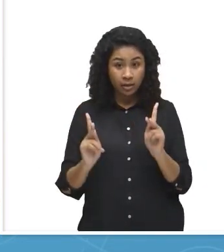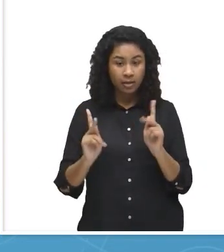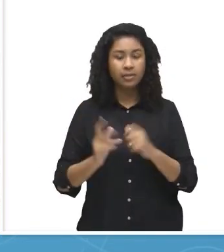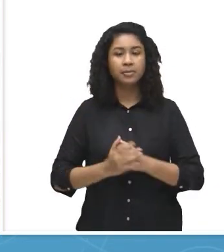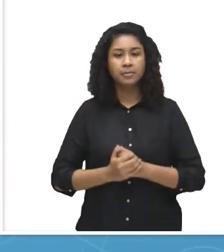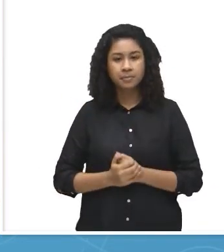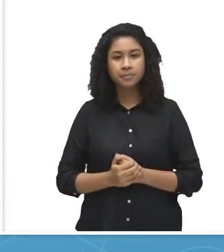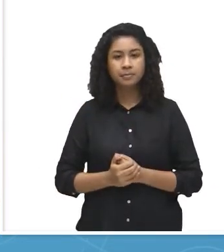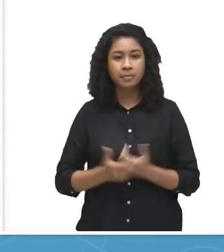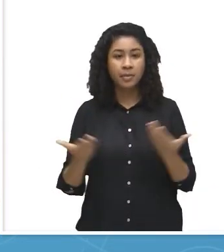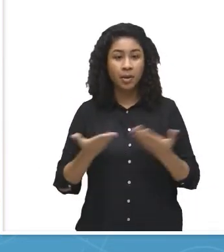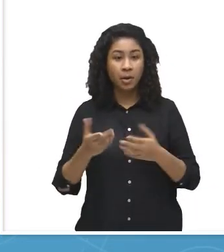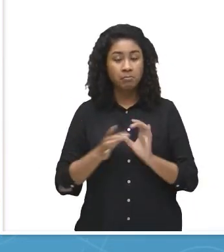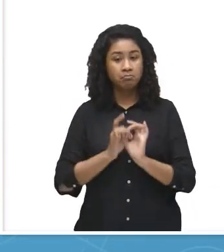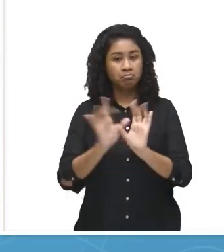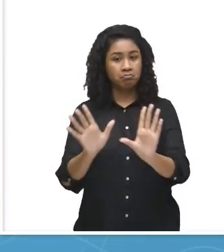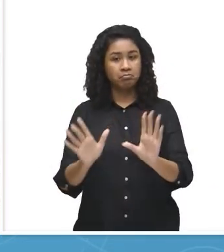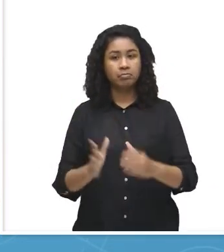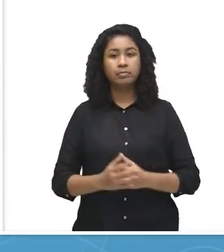esse momento agora é de vocês.